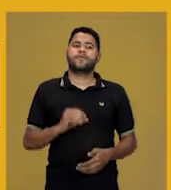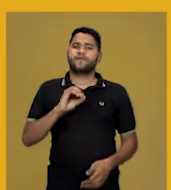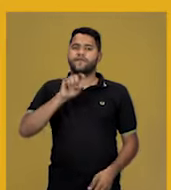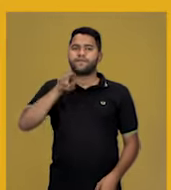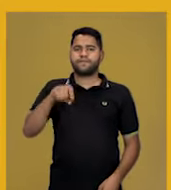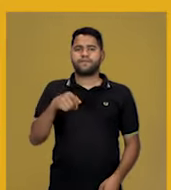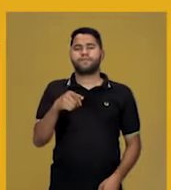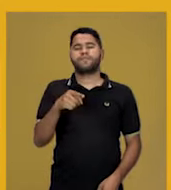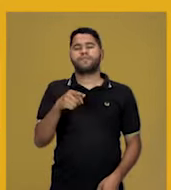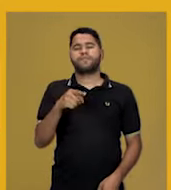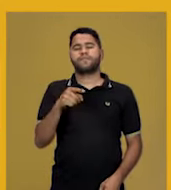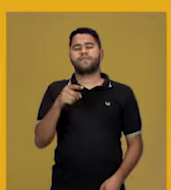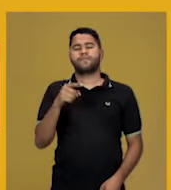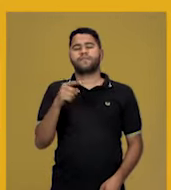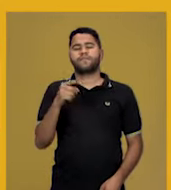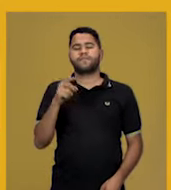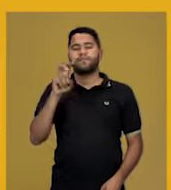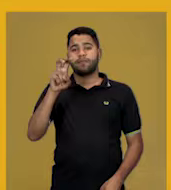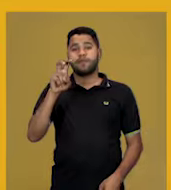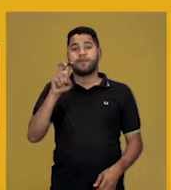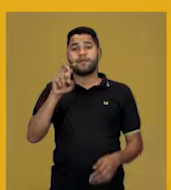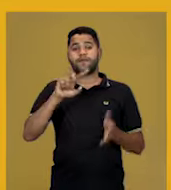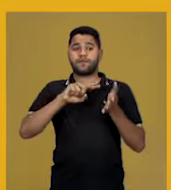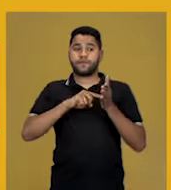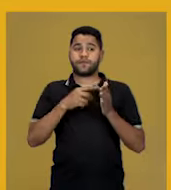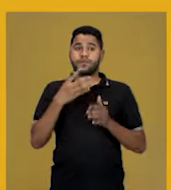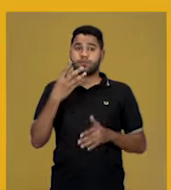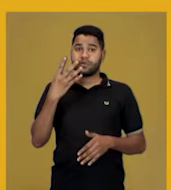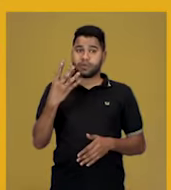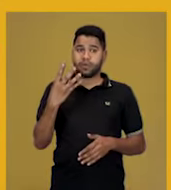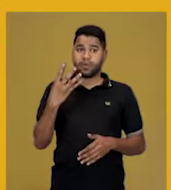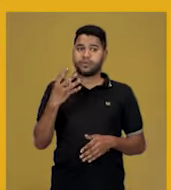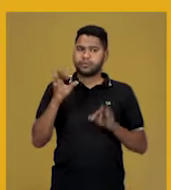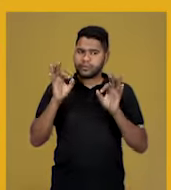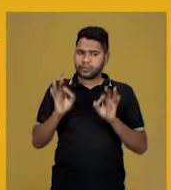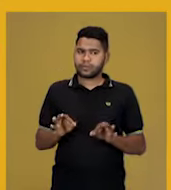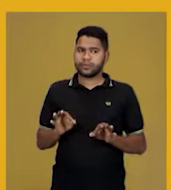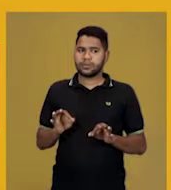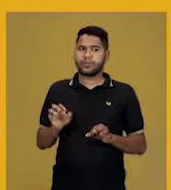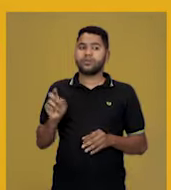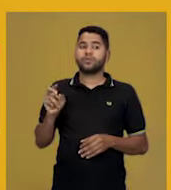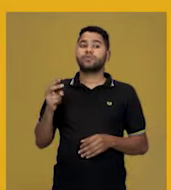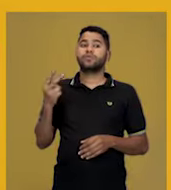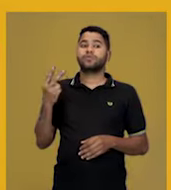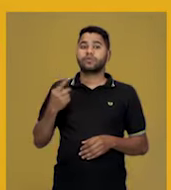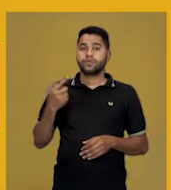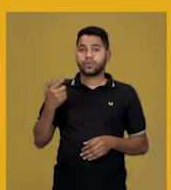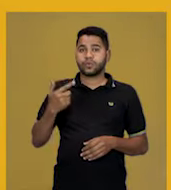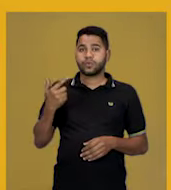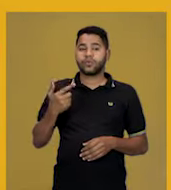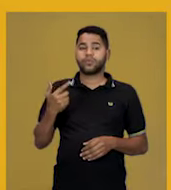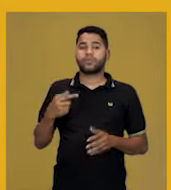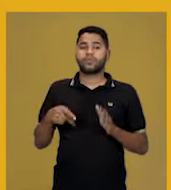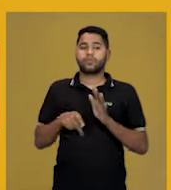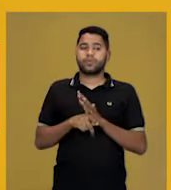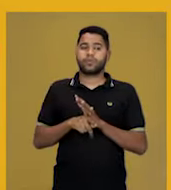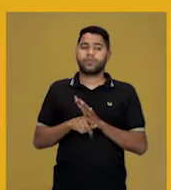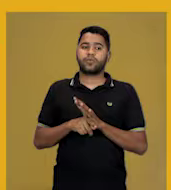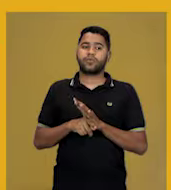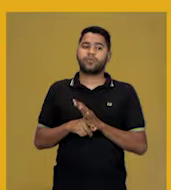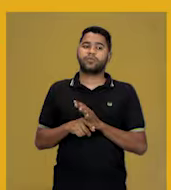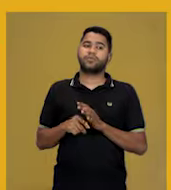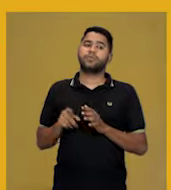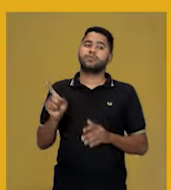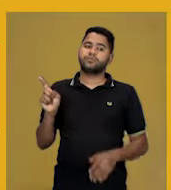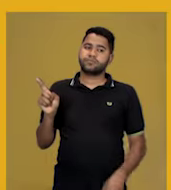4. Depois, no segundo ponto, só para eu ter certeza, o primeiro valor, o segundo valor, o de cada uma delas, pressão